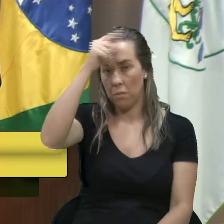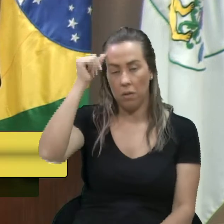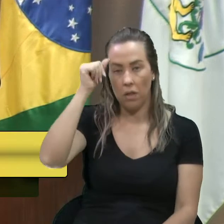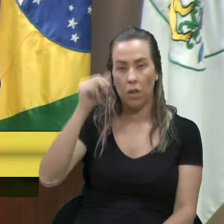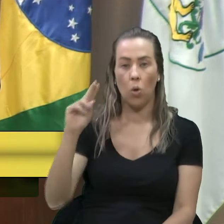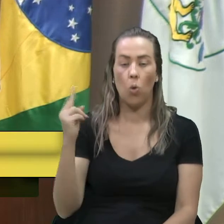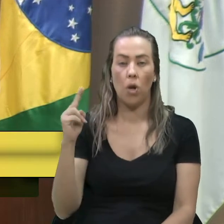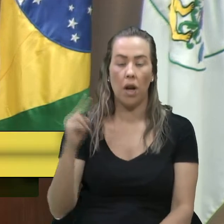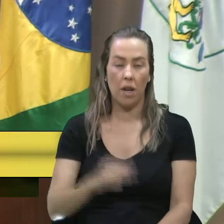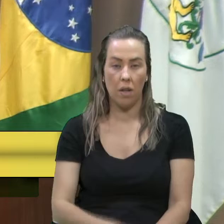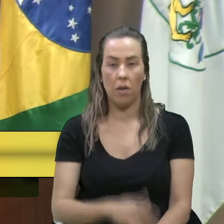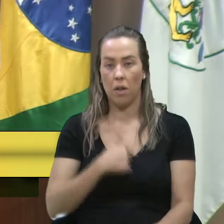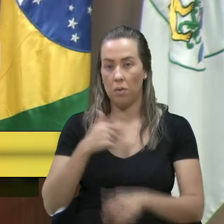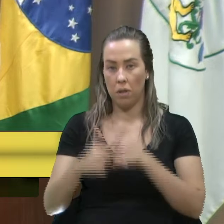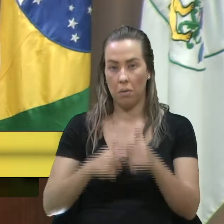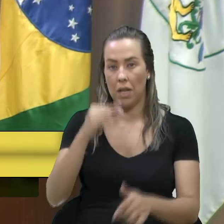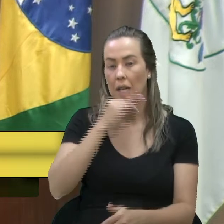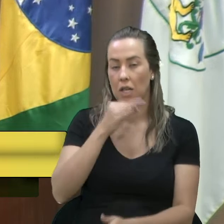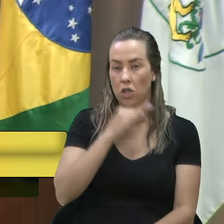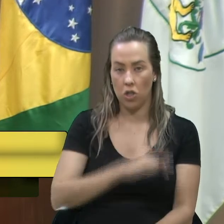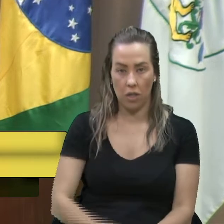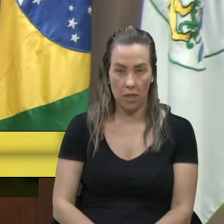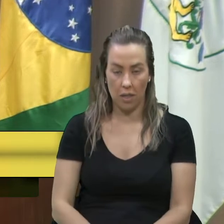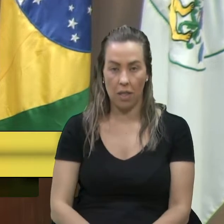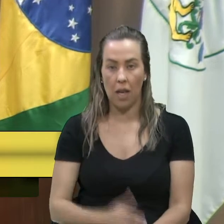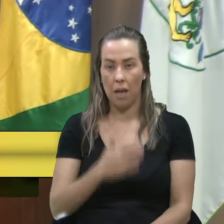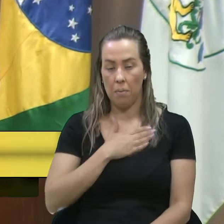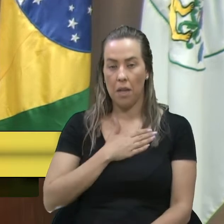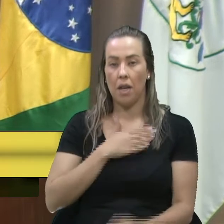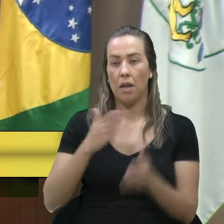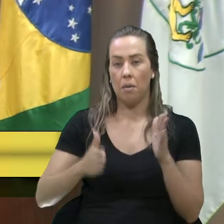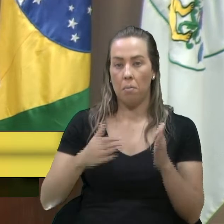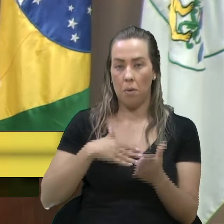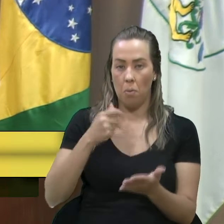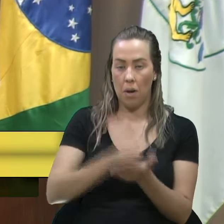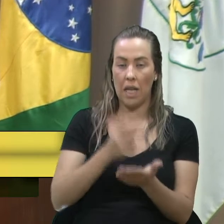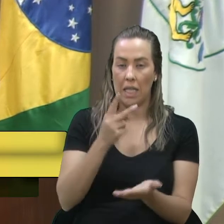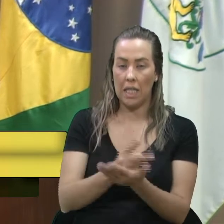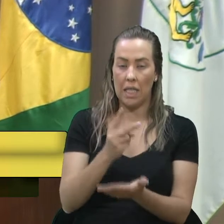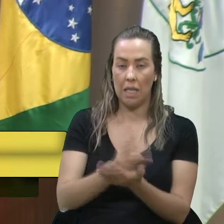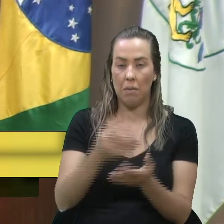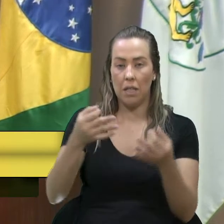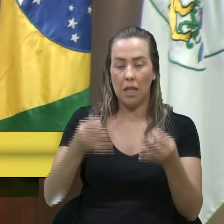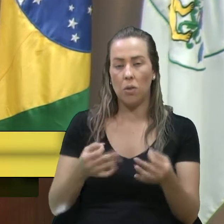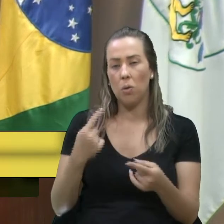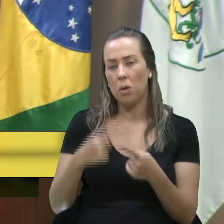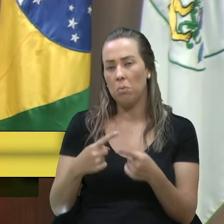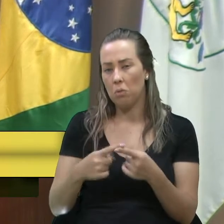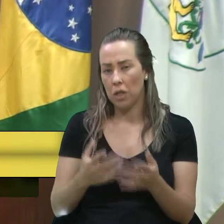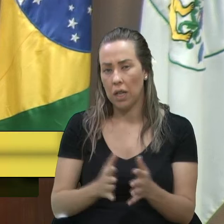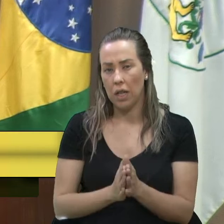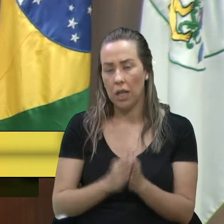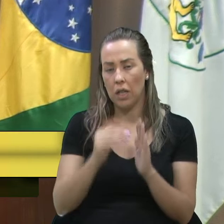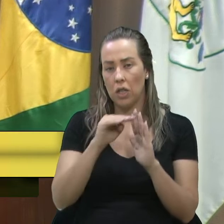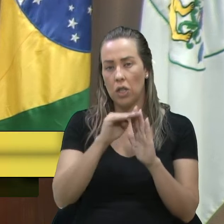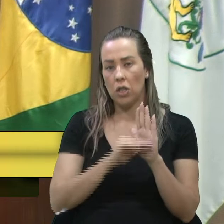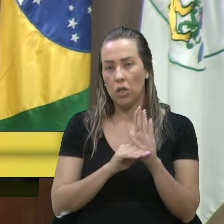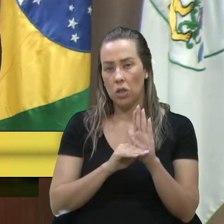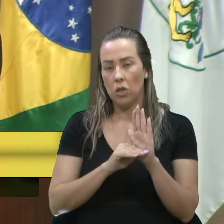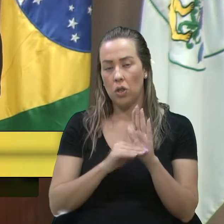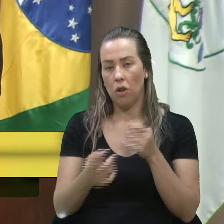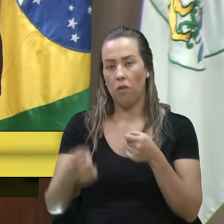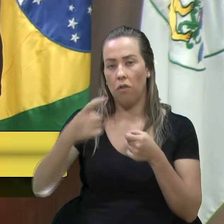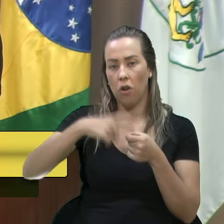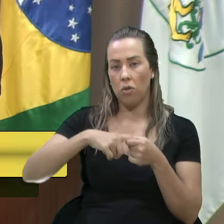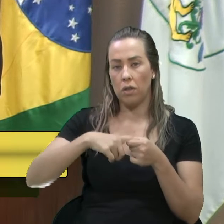de Uruguaiana, eu trabalhei para a Prefeitura de Caxias. A minha parte eu sempre paguei. E por que foi diminuído o aporte de